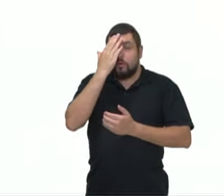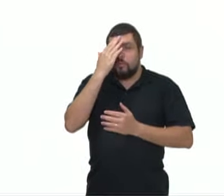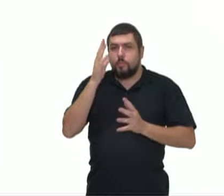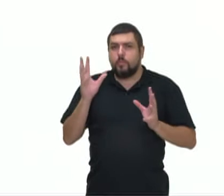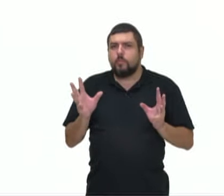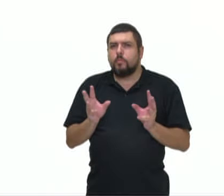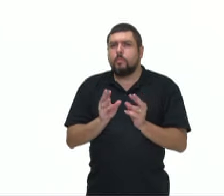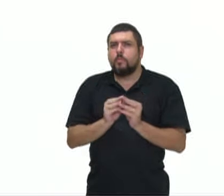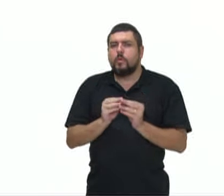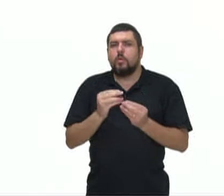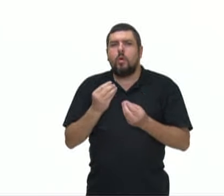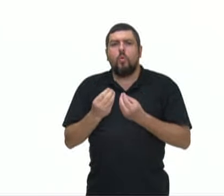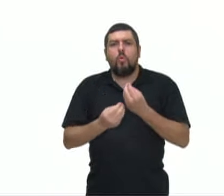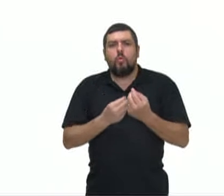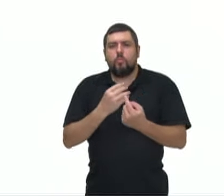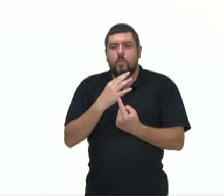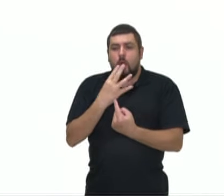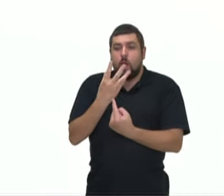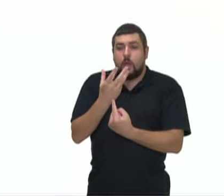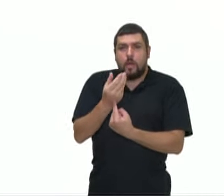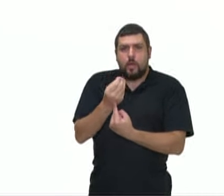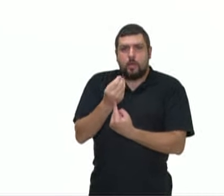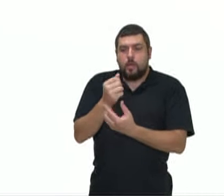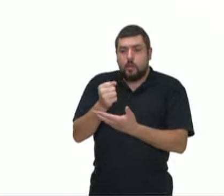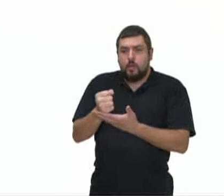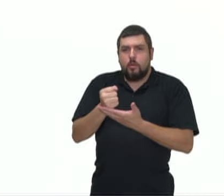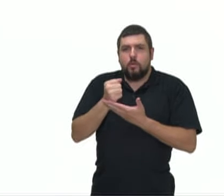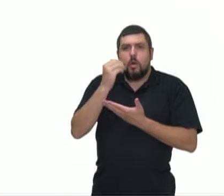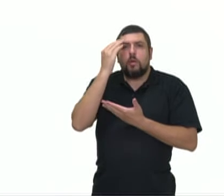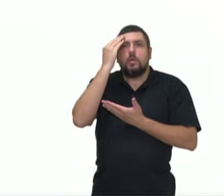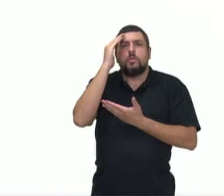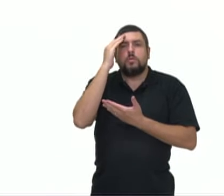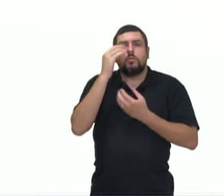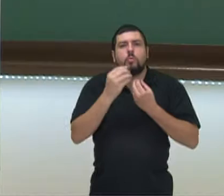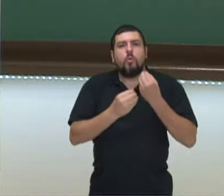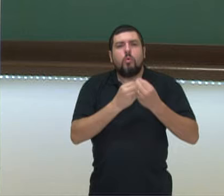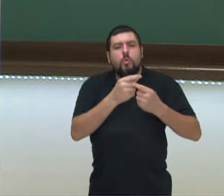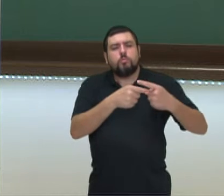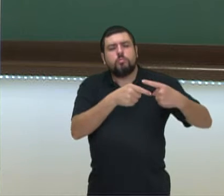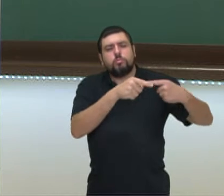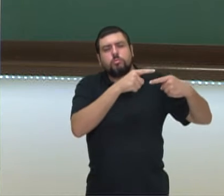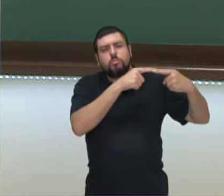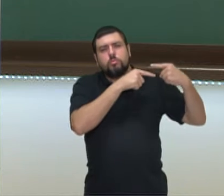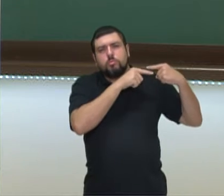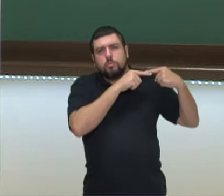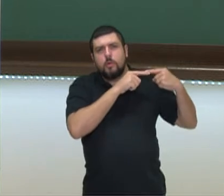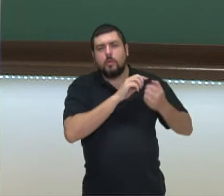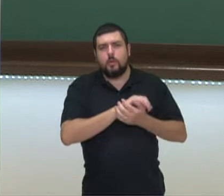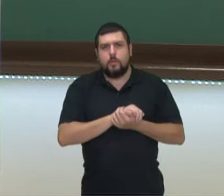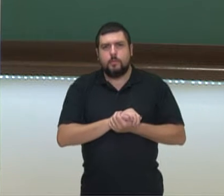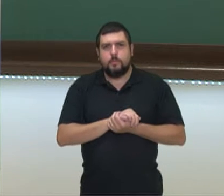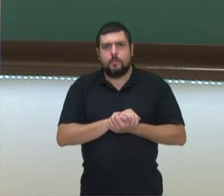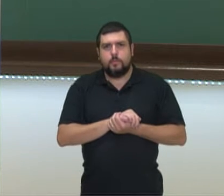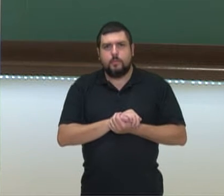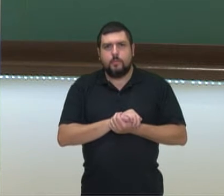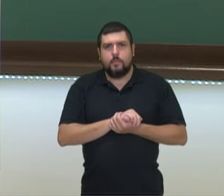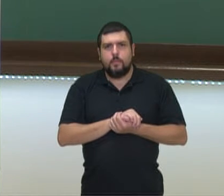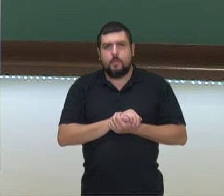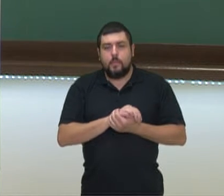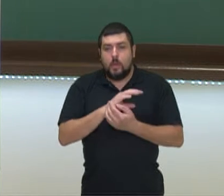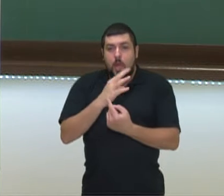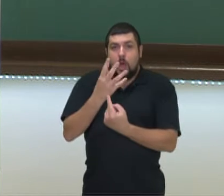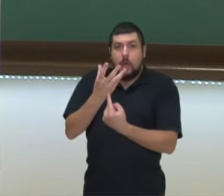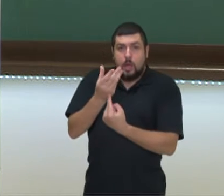para o entendimento da pré-história. Afinal de contas, né, posso utilizar essa arte pré-histórica como